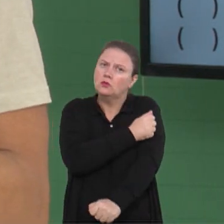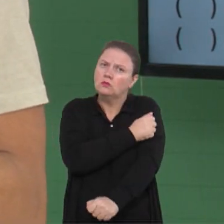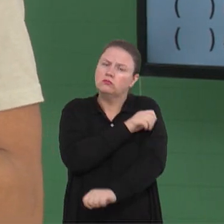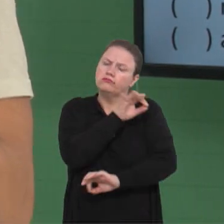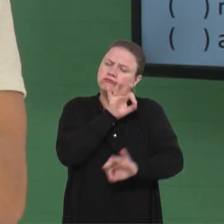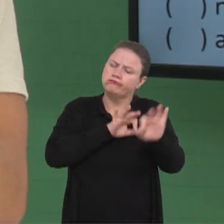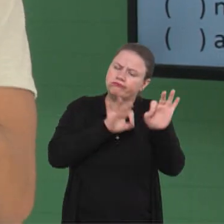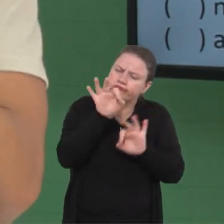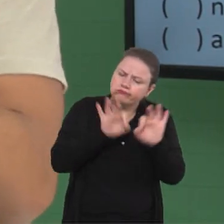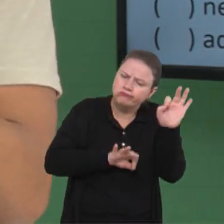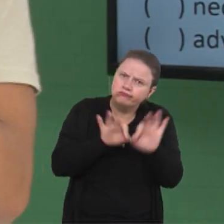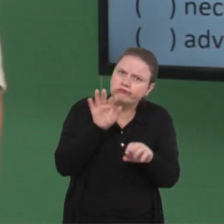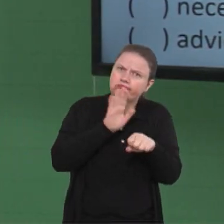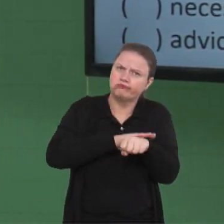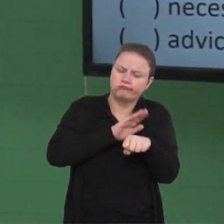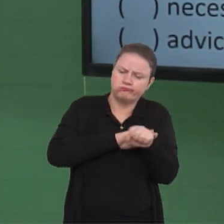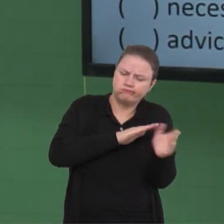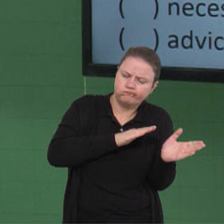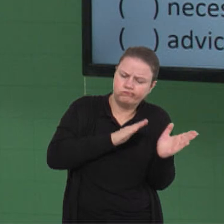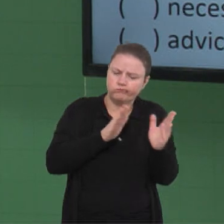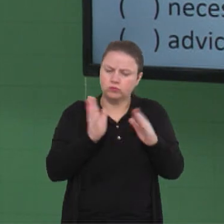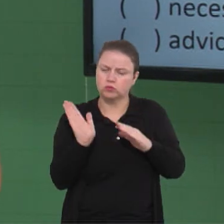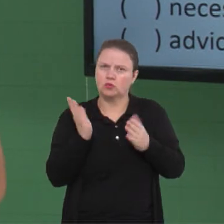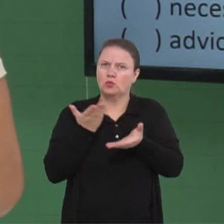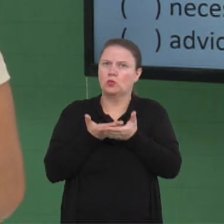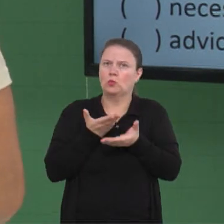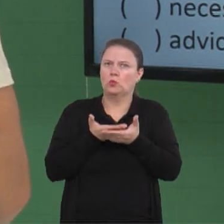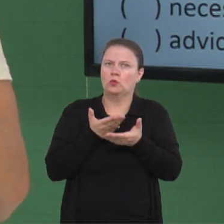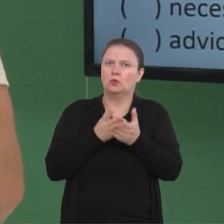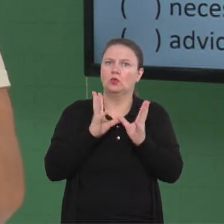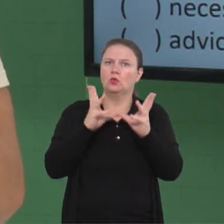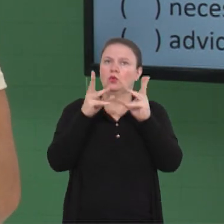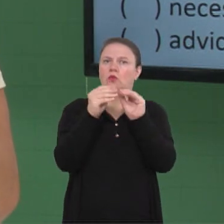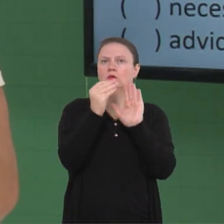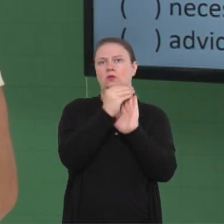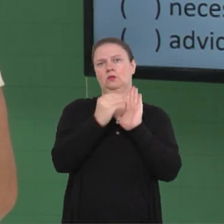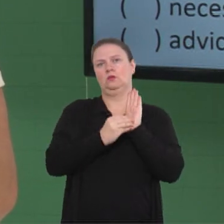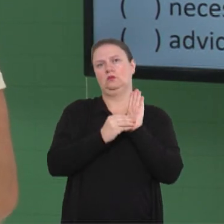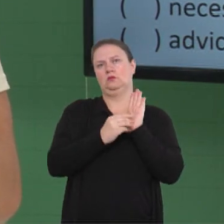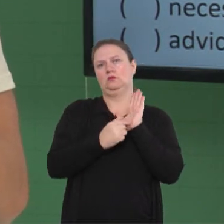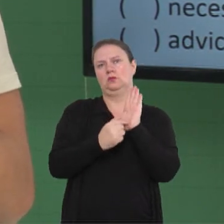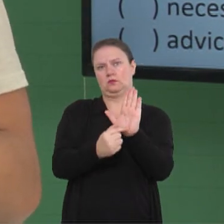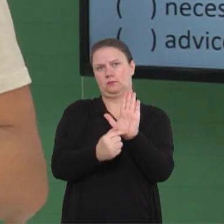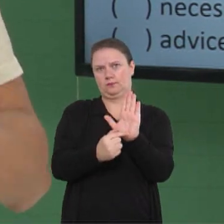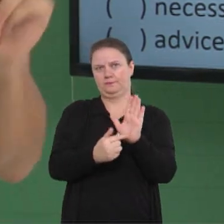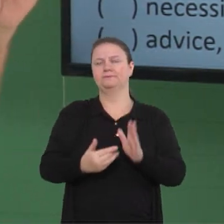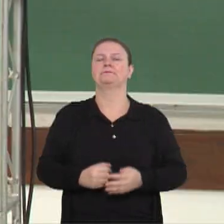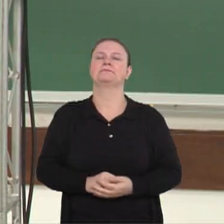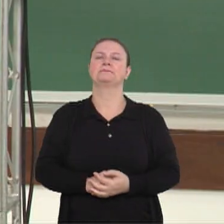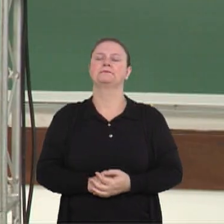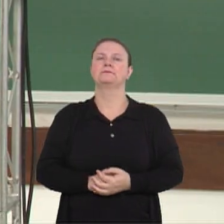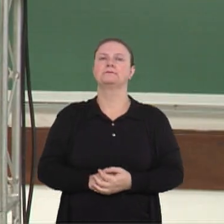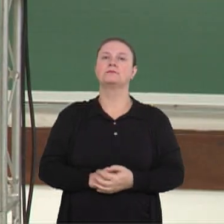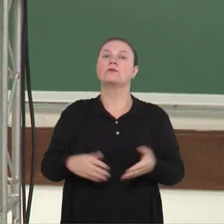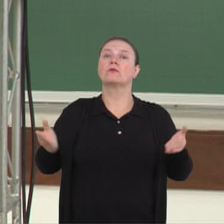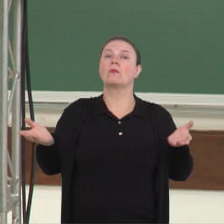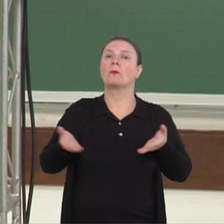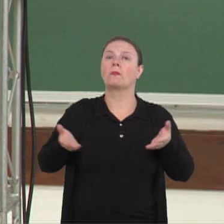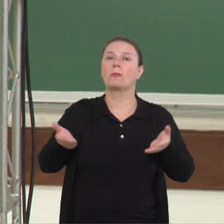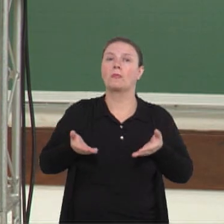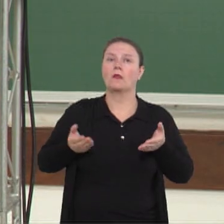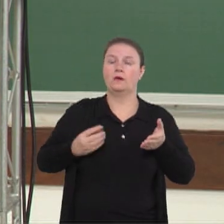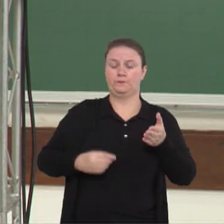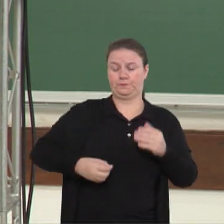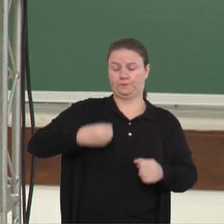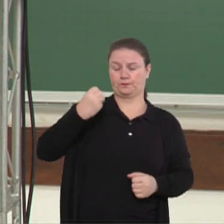organizar os seus horários de modo então a estudar tive que vocês estão assistindo aqui agora posteriormente tá ok então vocês coloquem